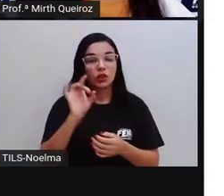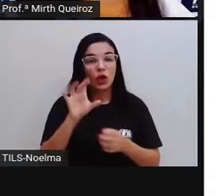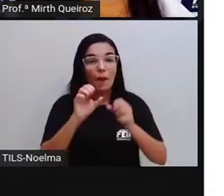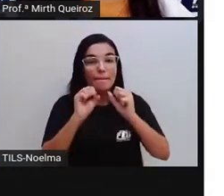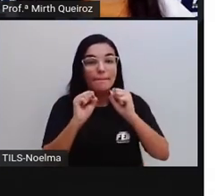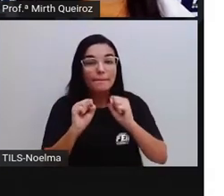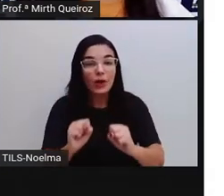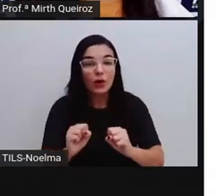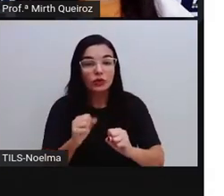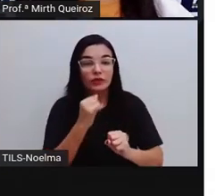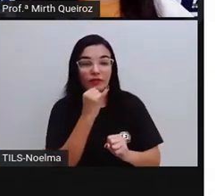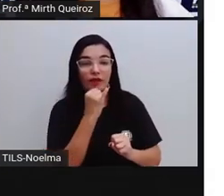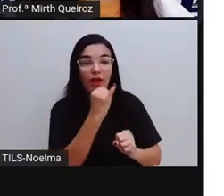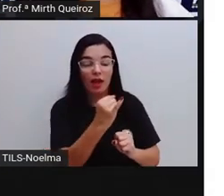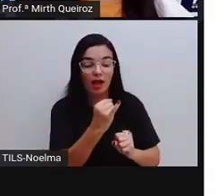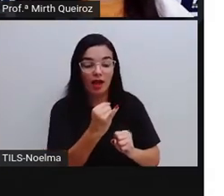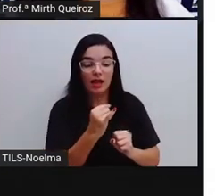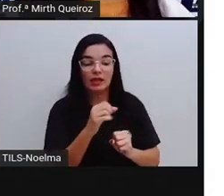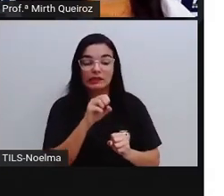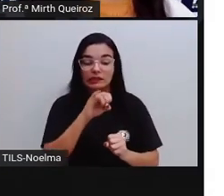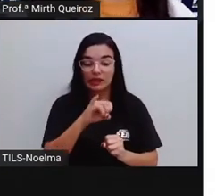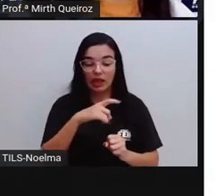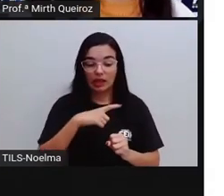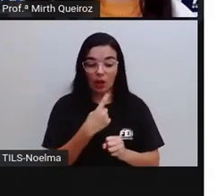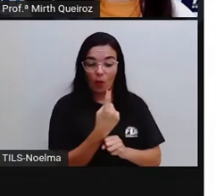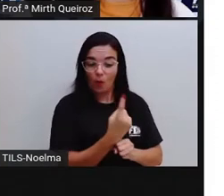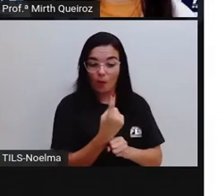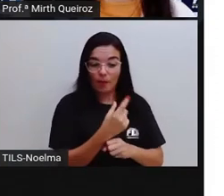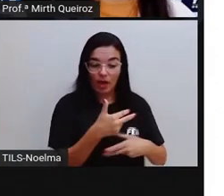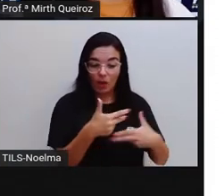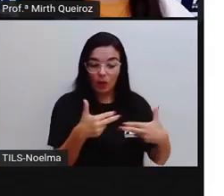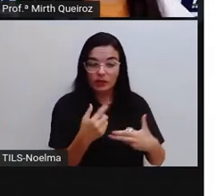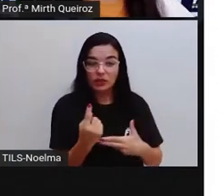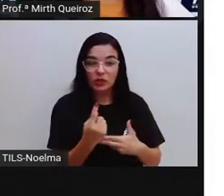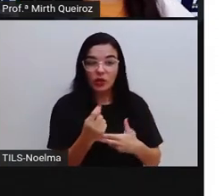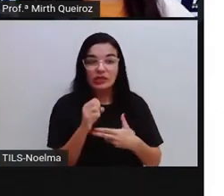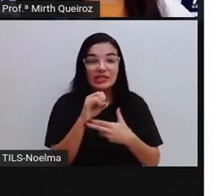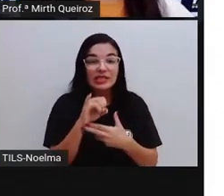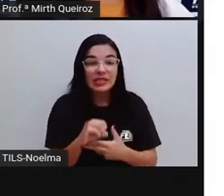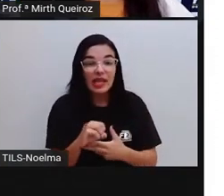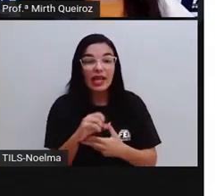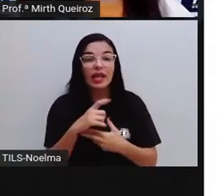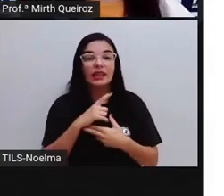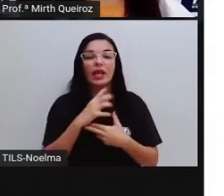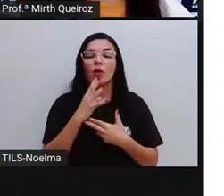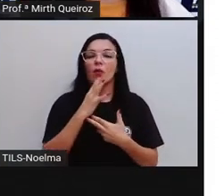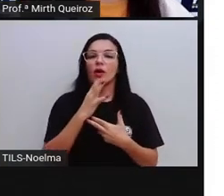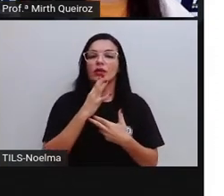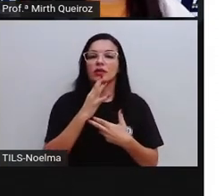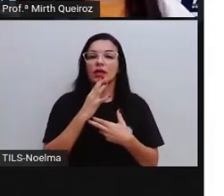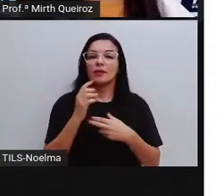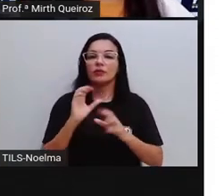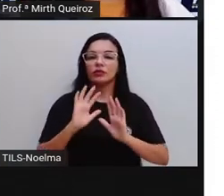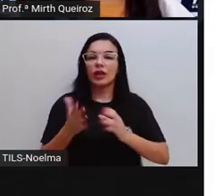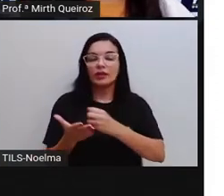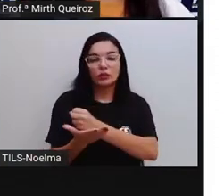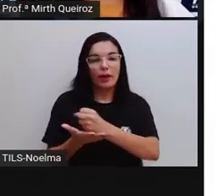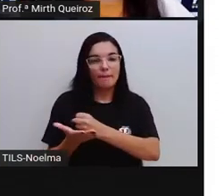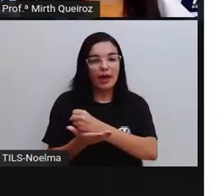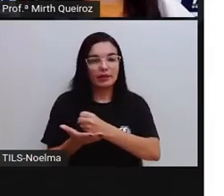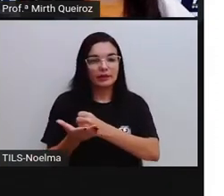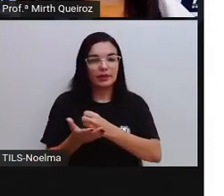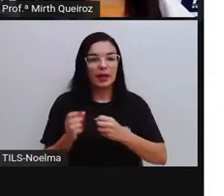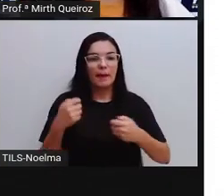Só podemos distinguir uma substância pura de uma mistura se nós conhecermos aí a sua composição. A gente